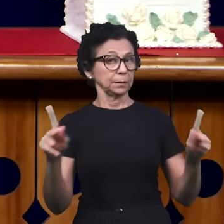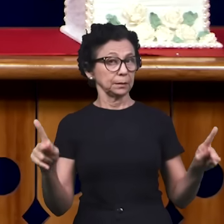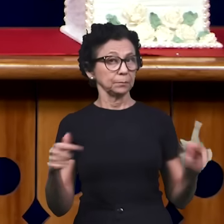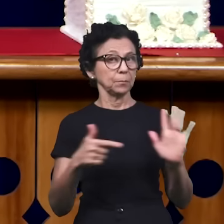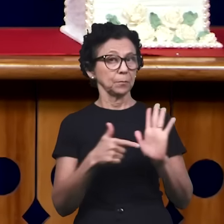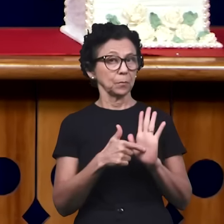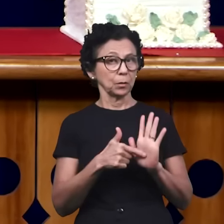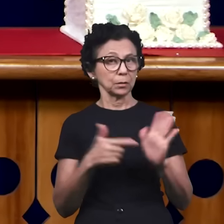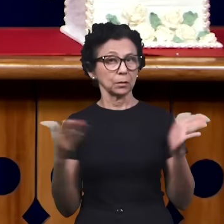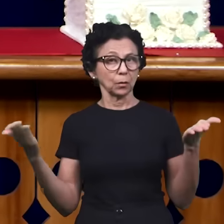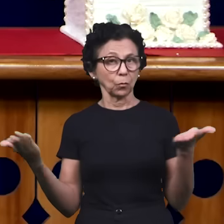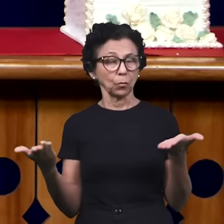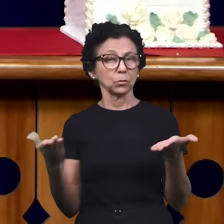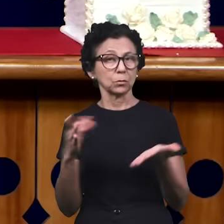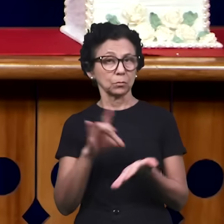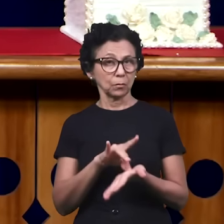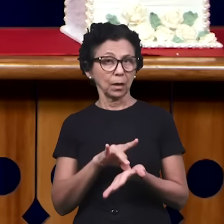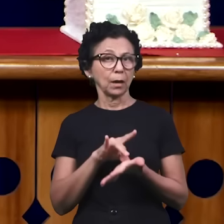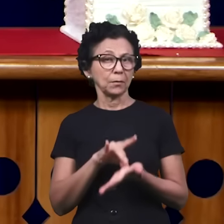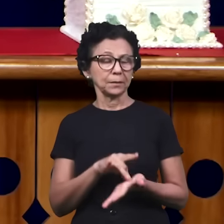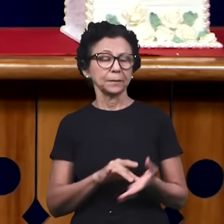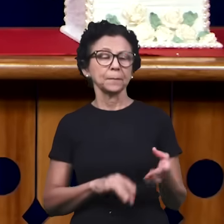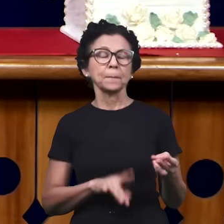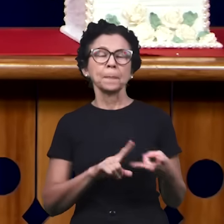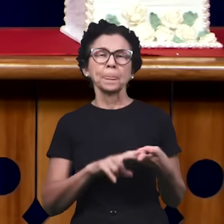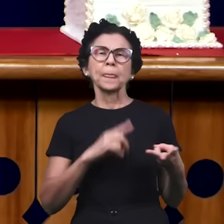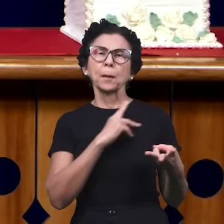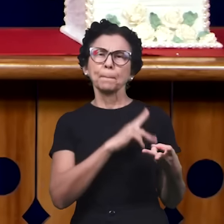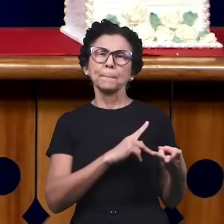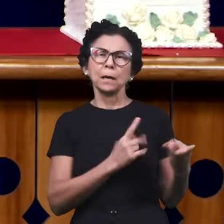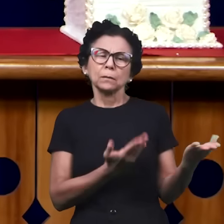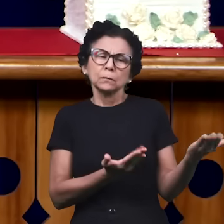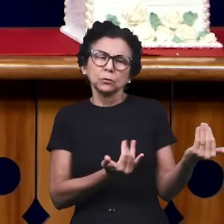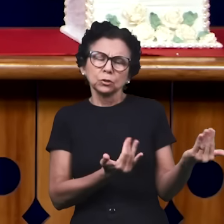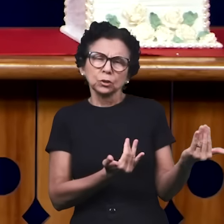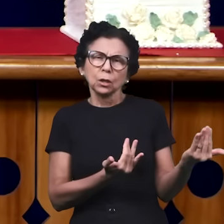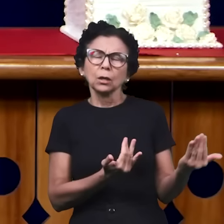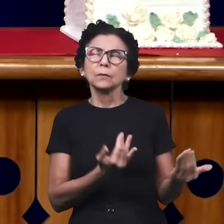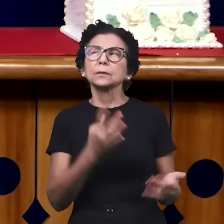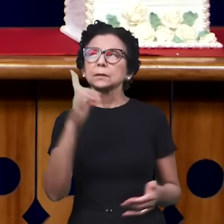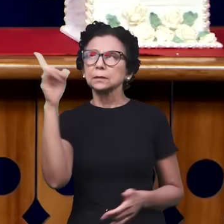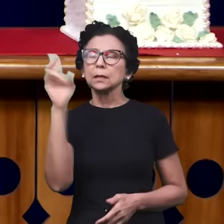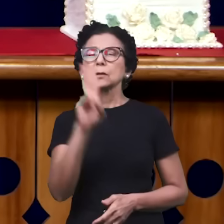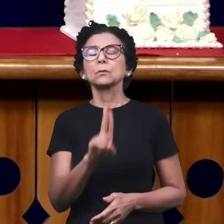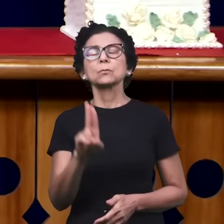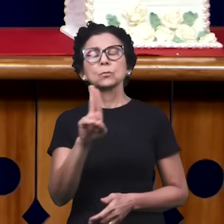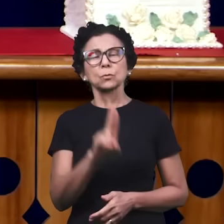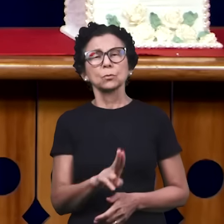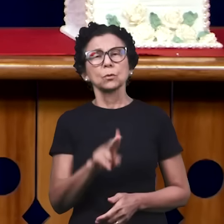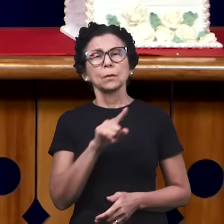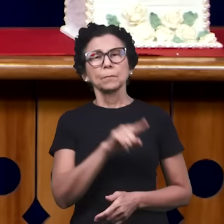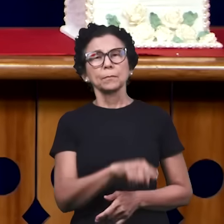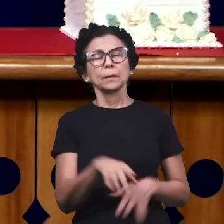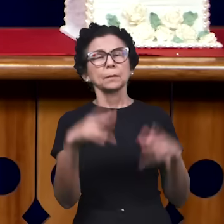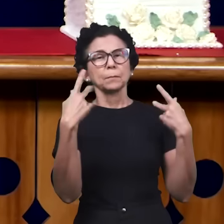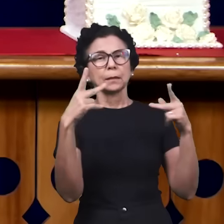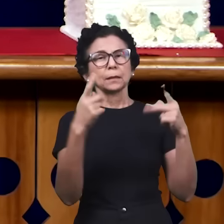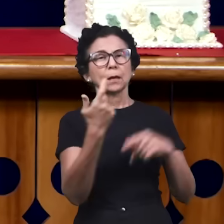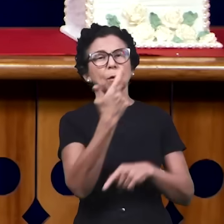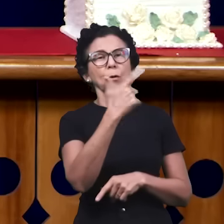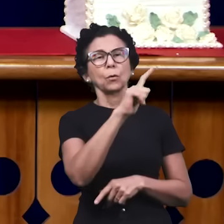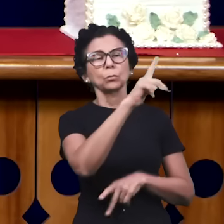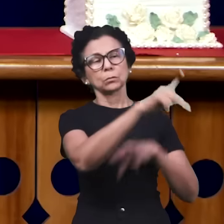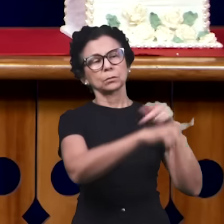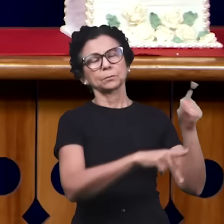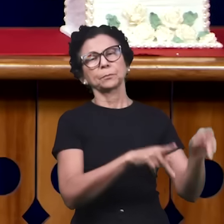tempo. Paulo também, ainda jovem, foi usado pelo Senhor como um instrumento para levar a palavra aos gentios. Meus irmãos,